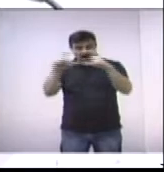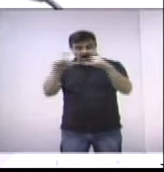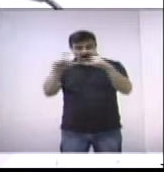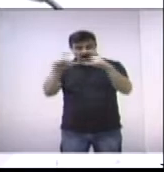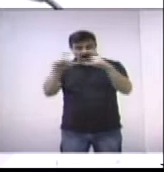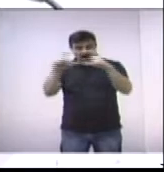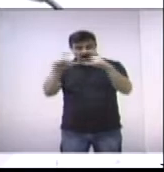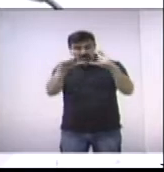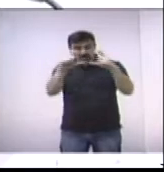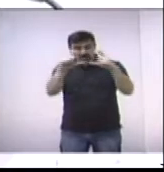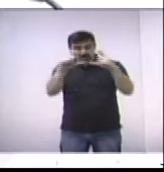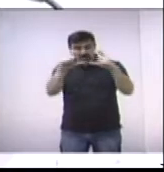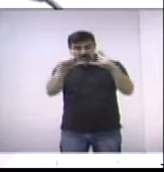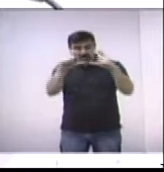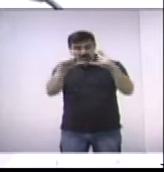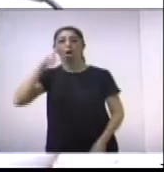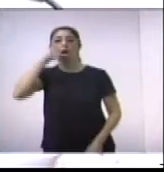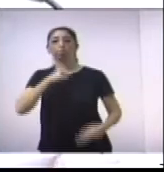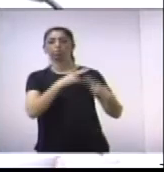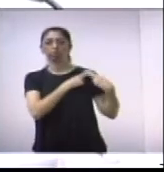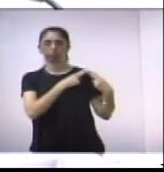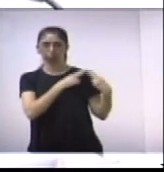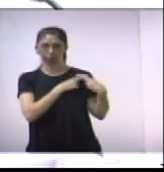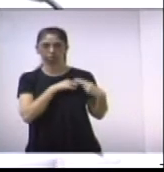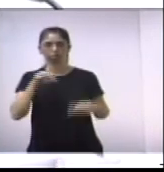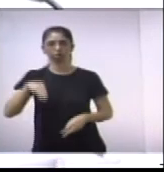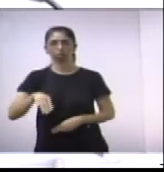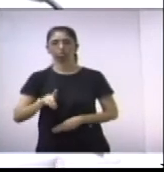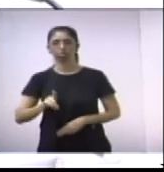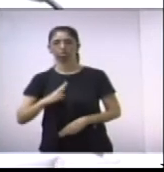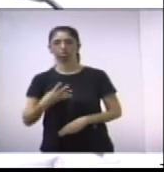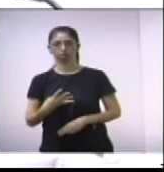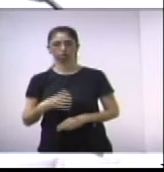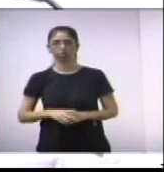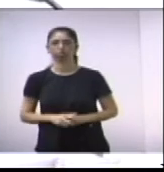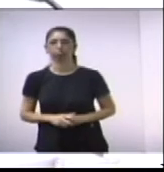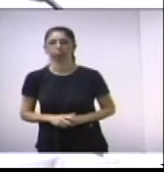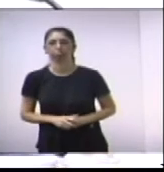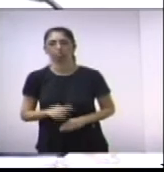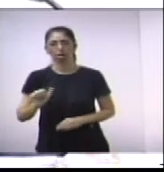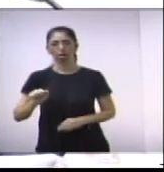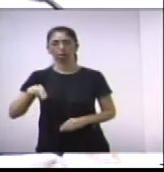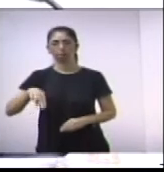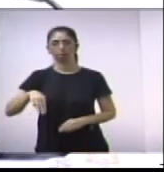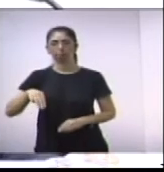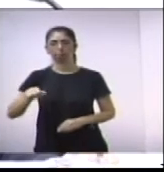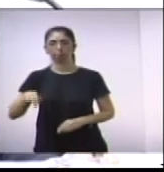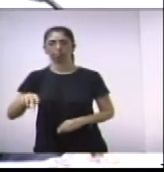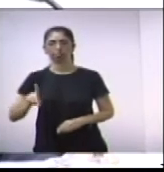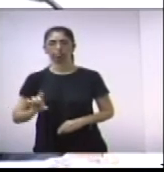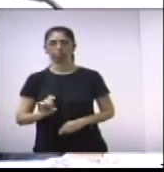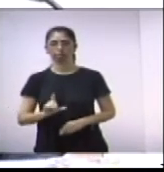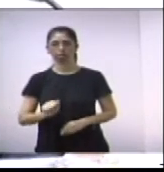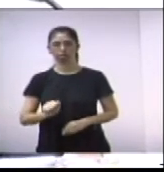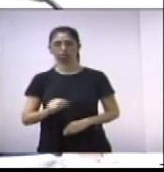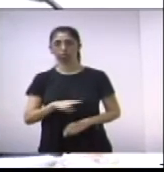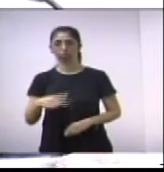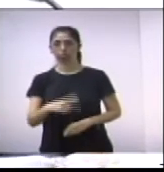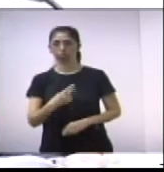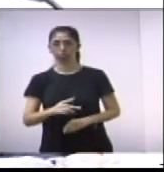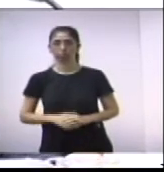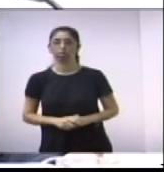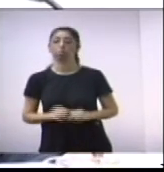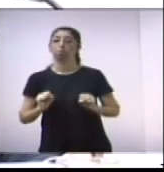Assim, questiona-se onde seria uma empresa a sede da MD4, sendo que Amanda Maria Furlan, na qualidade de responsável legal da